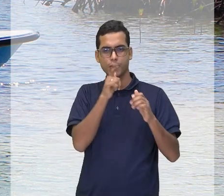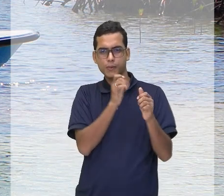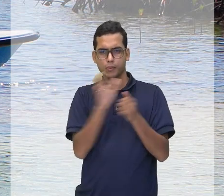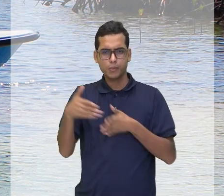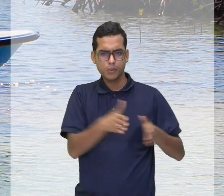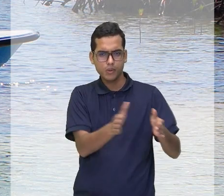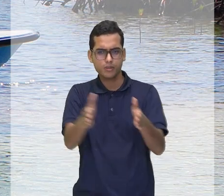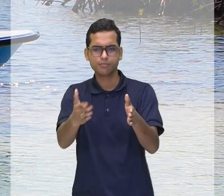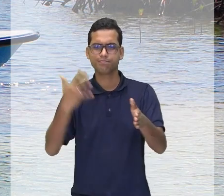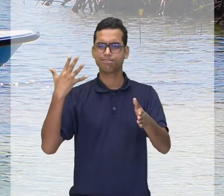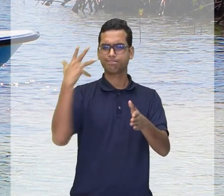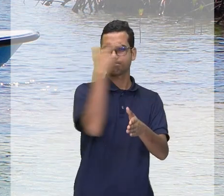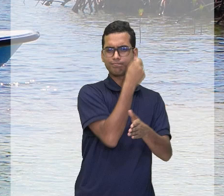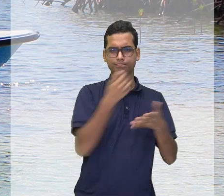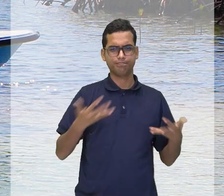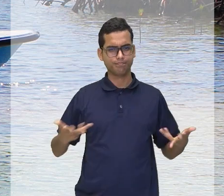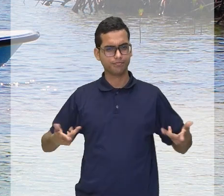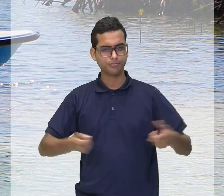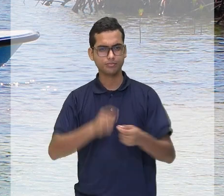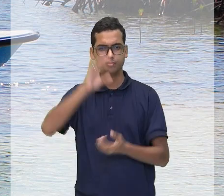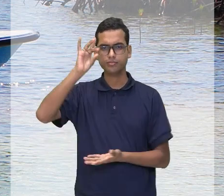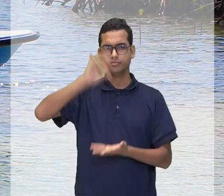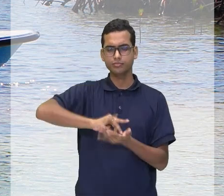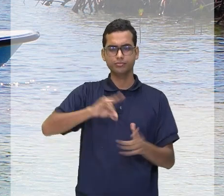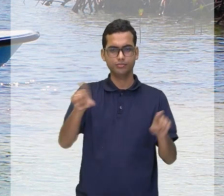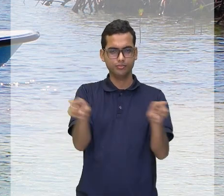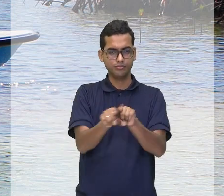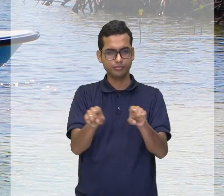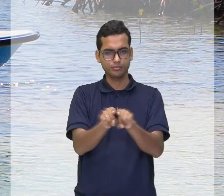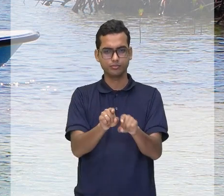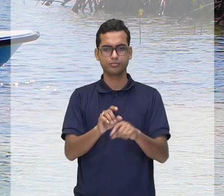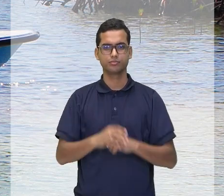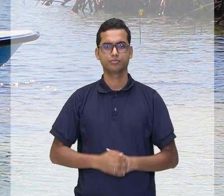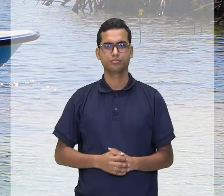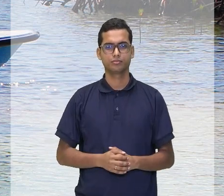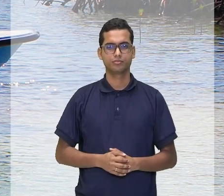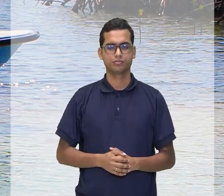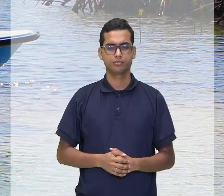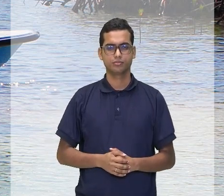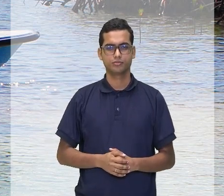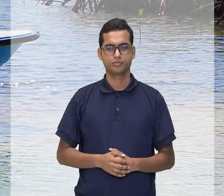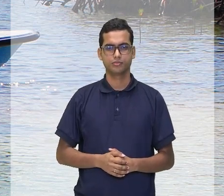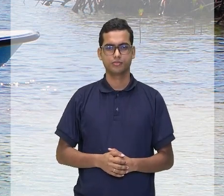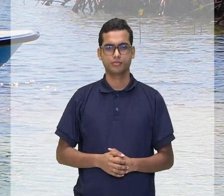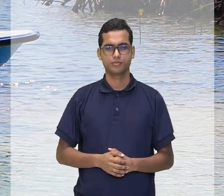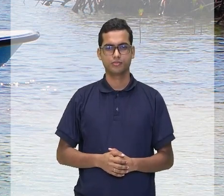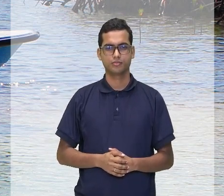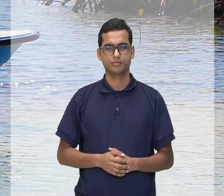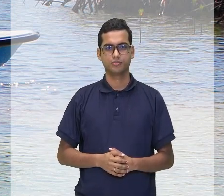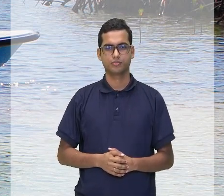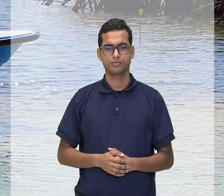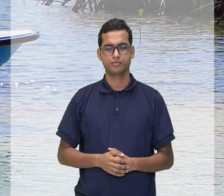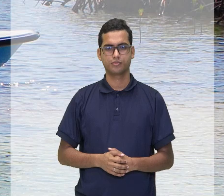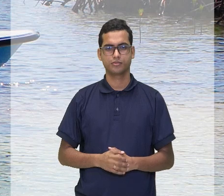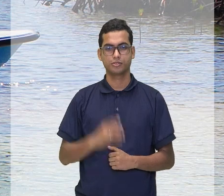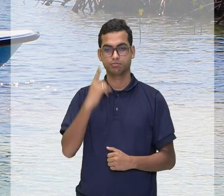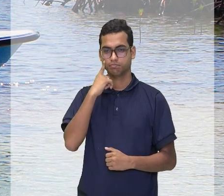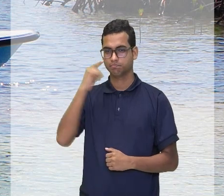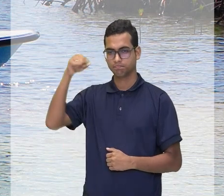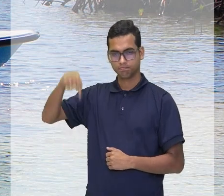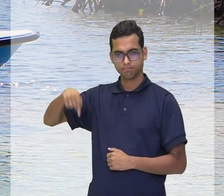coisa mais linda. Então, esse daqui é um artigo, né,